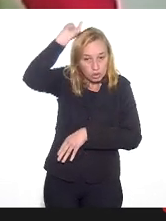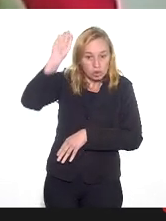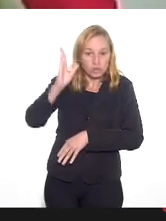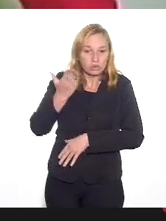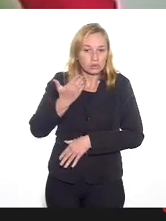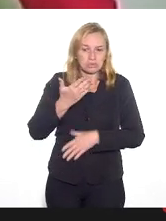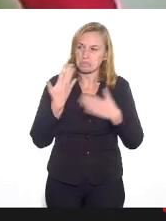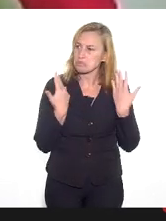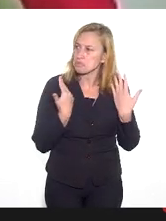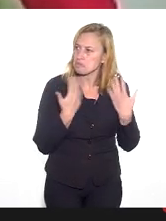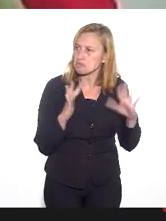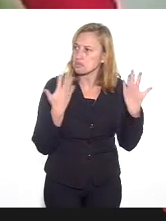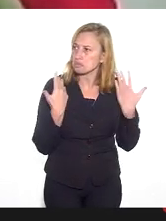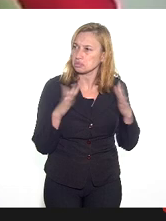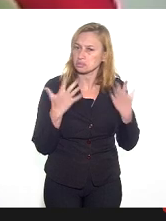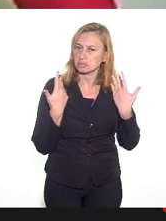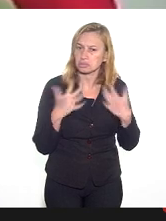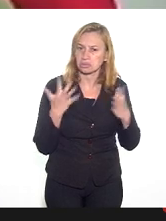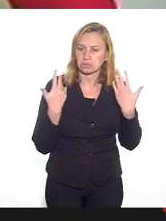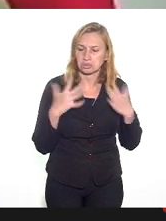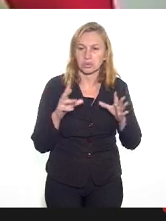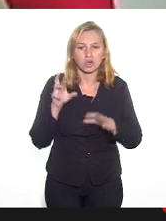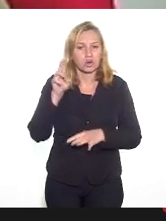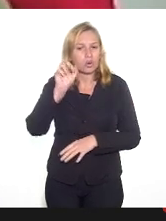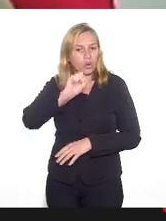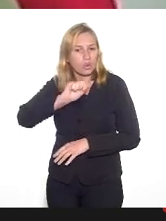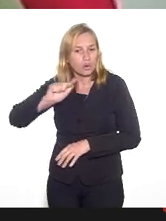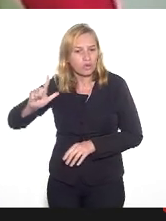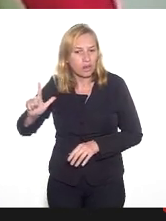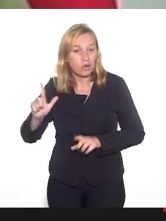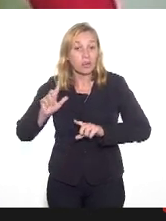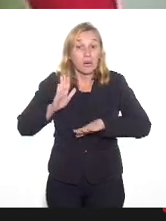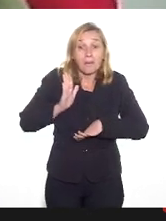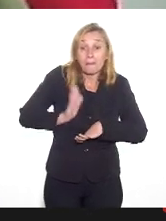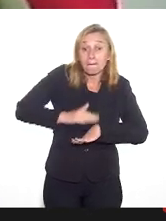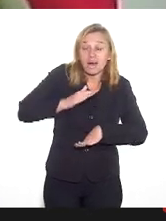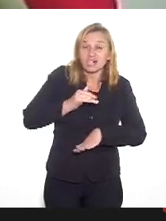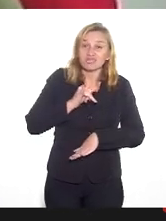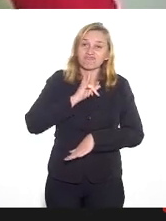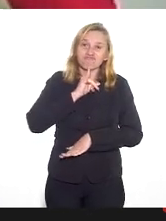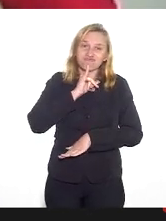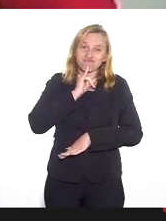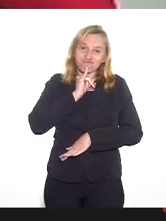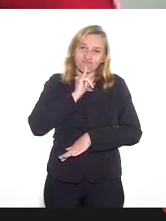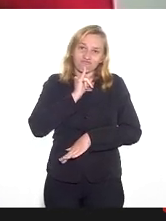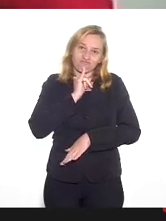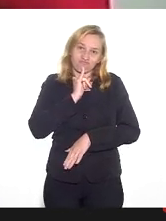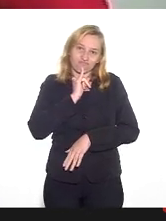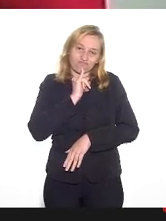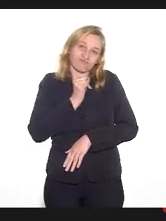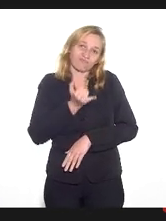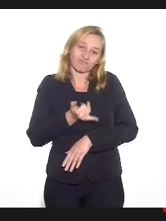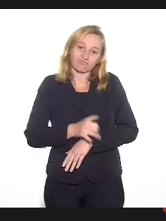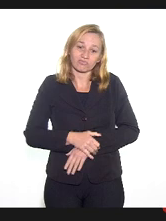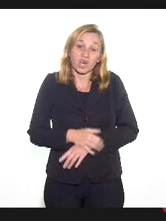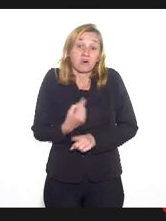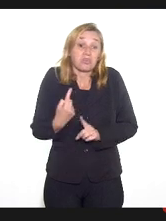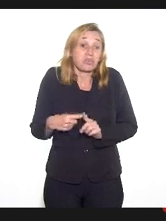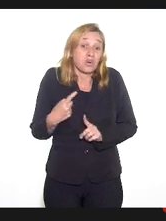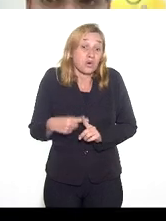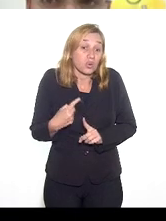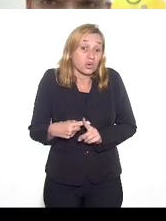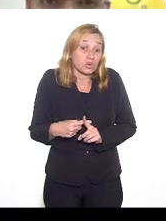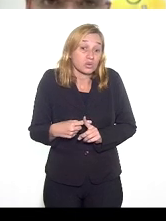meus aplausos, meu apreço ao coronel Polito, mais insatisfeito eu fico. Porque